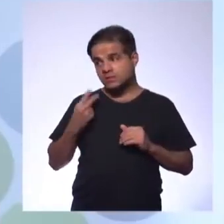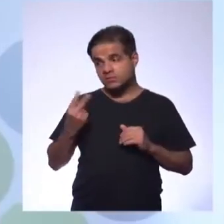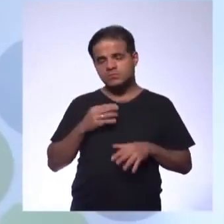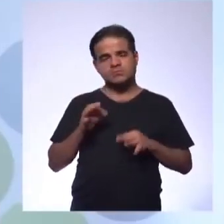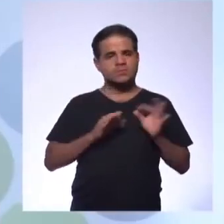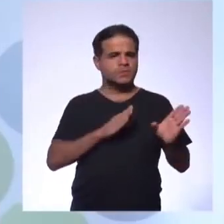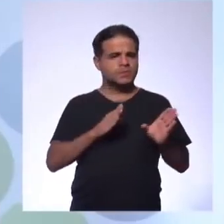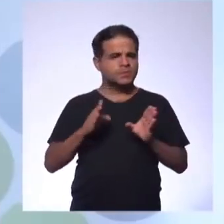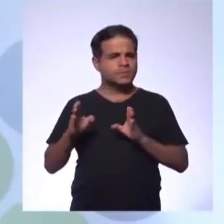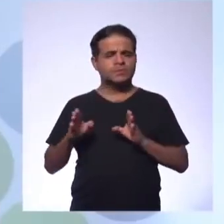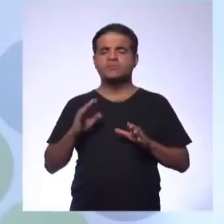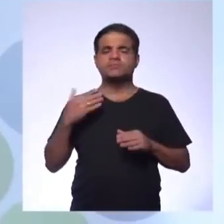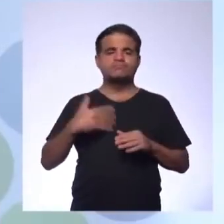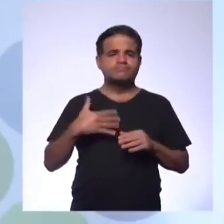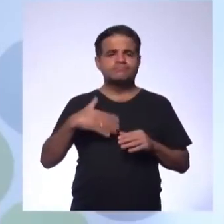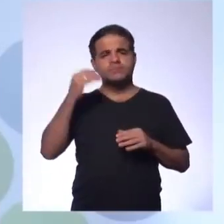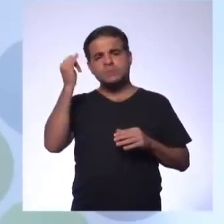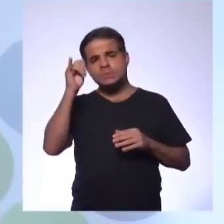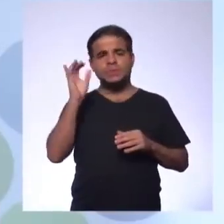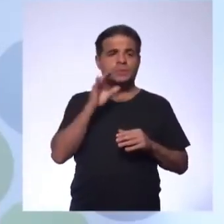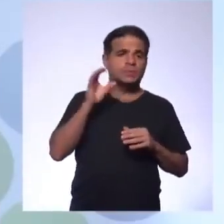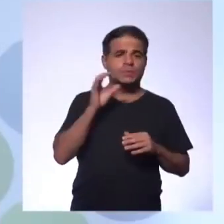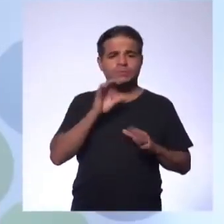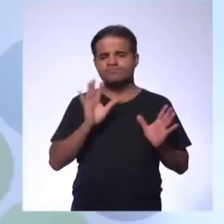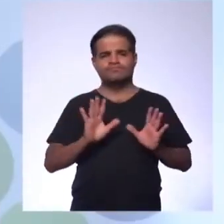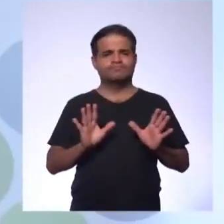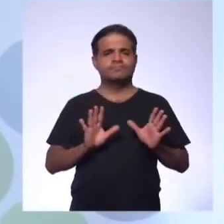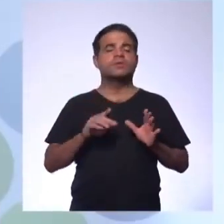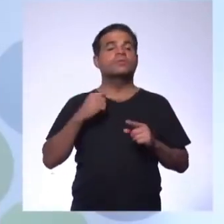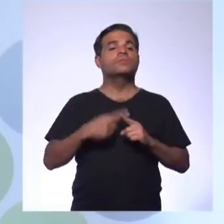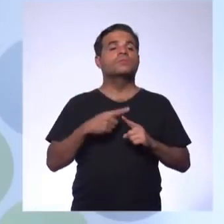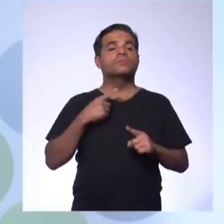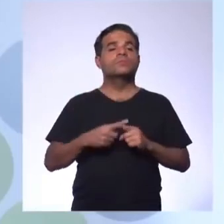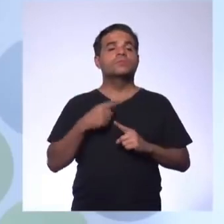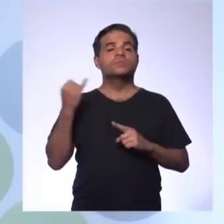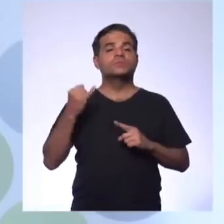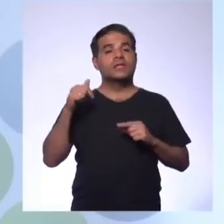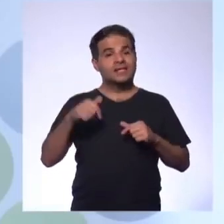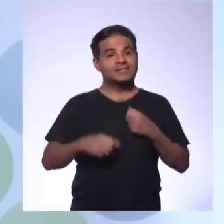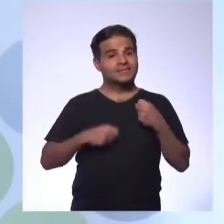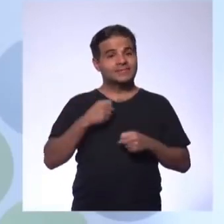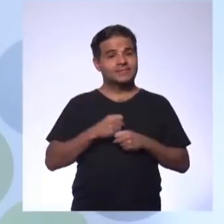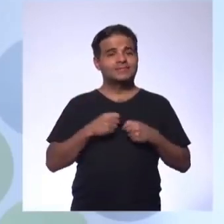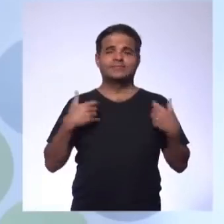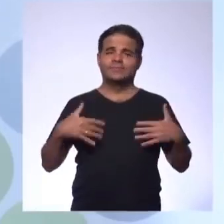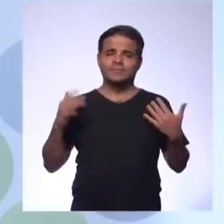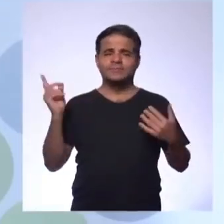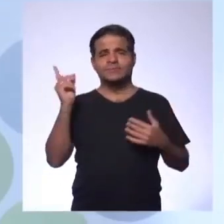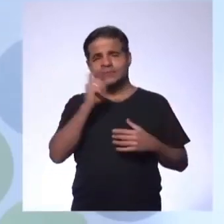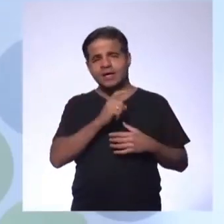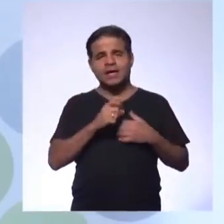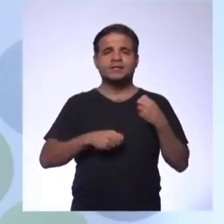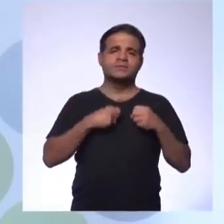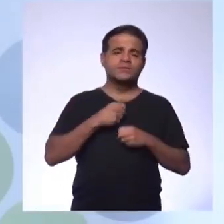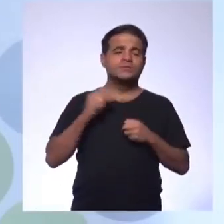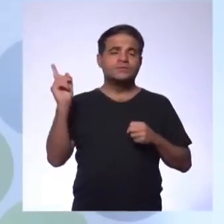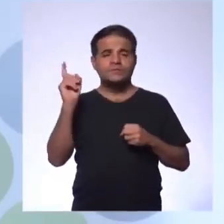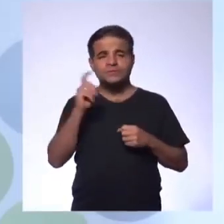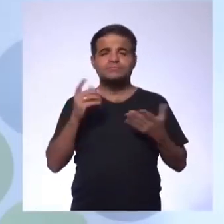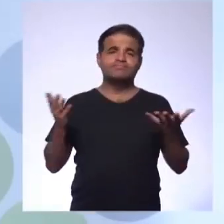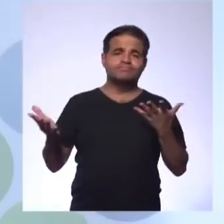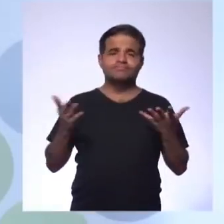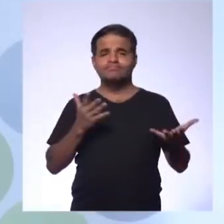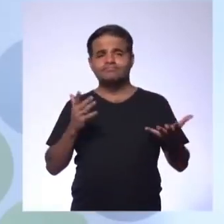e organizamos para não ficar corrido. Por que isso é importante? Porque esse ano foi um ano complicado, foi um ano difícil, né? Então a gente sabe